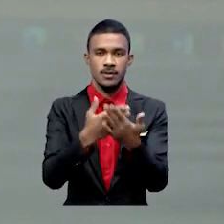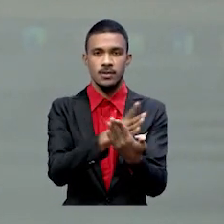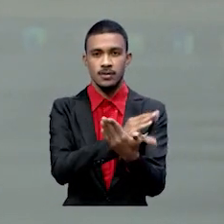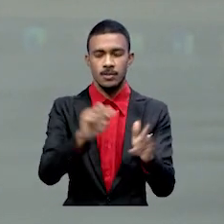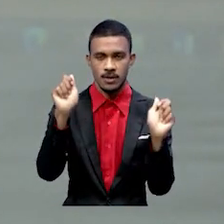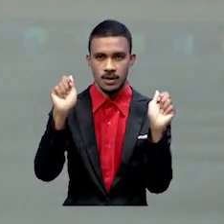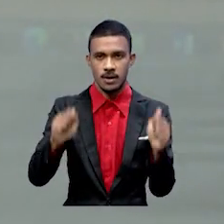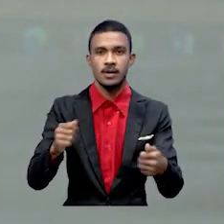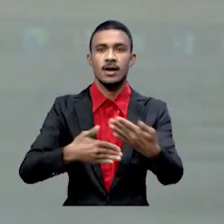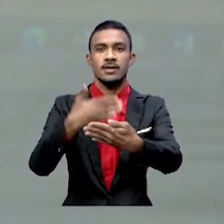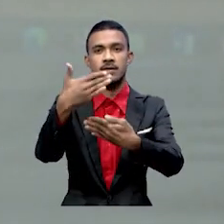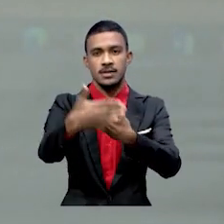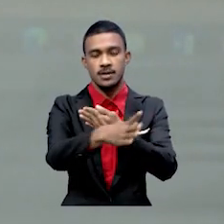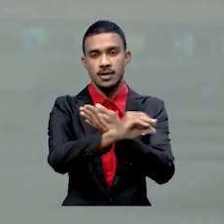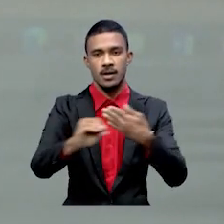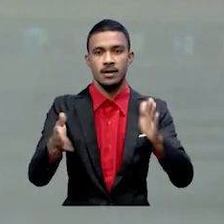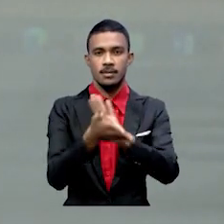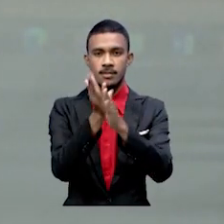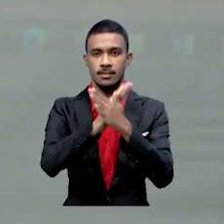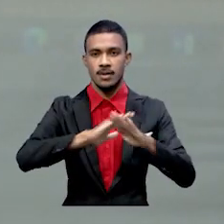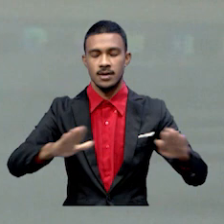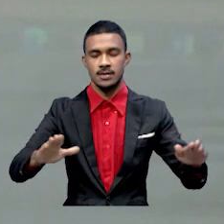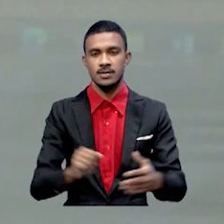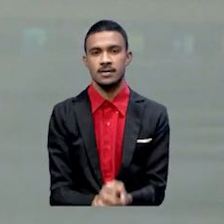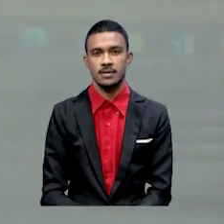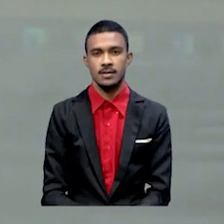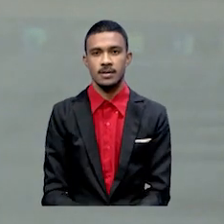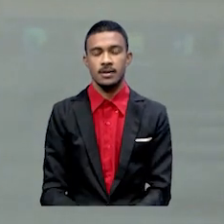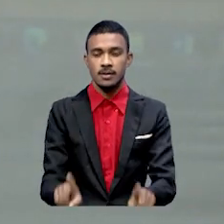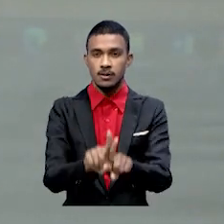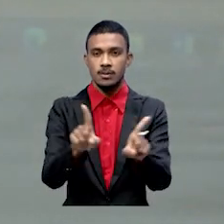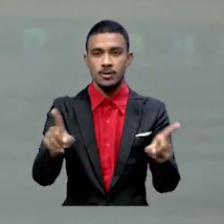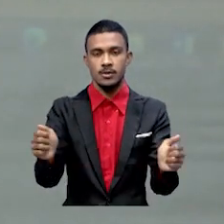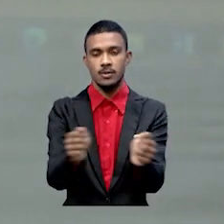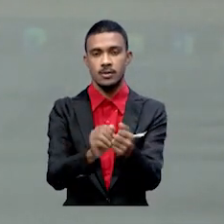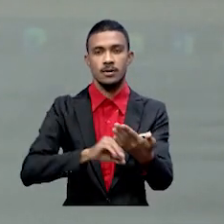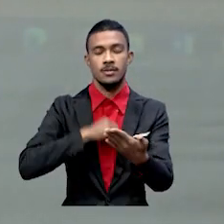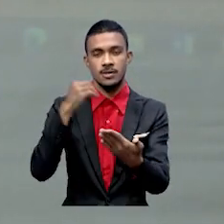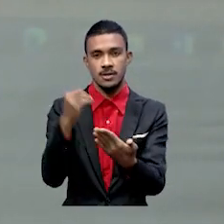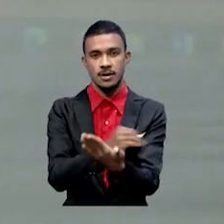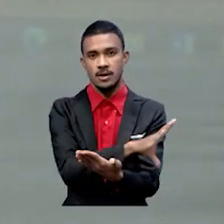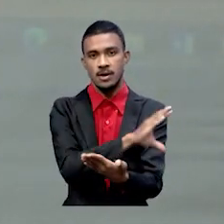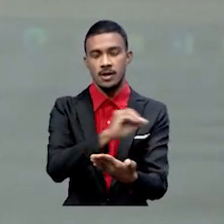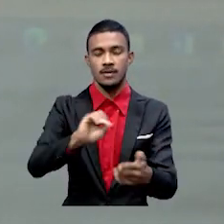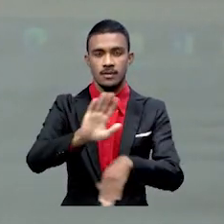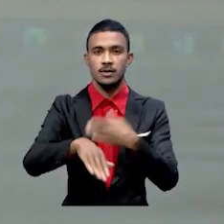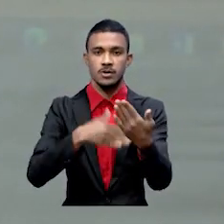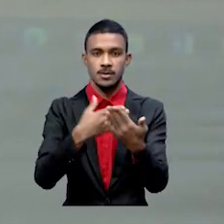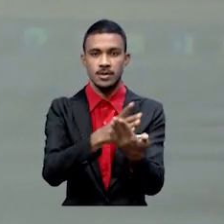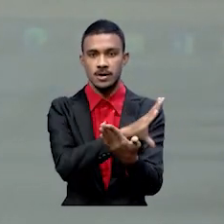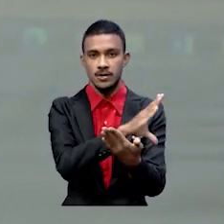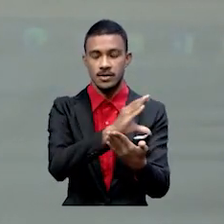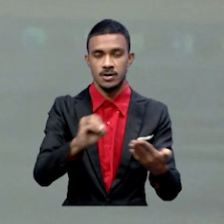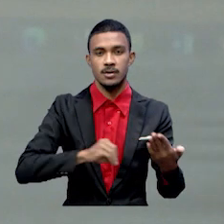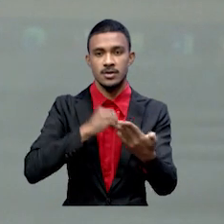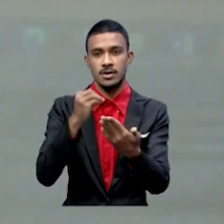se alcançar a paz, como um objetivo superior aos nossos objetivos